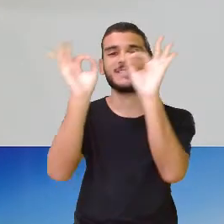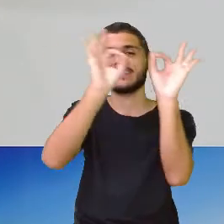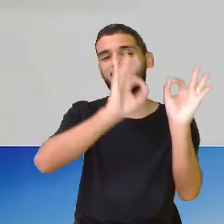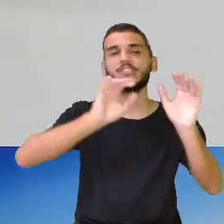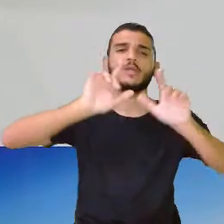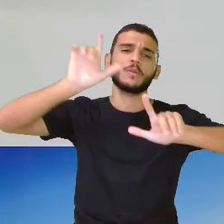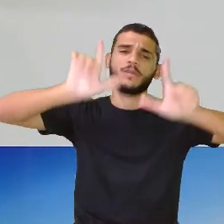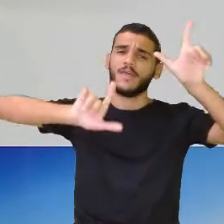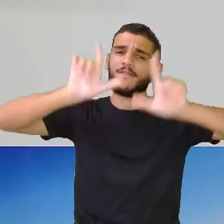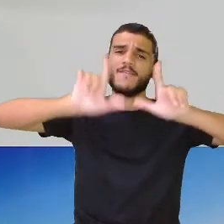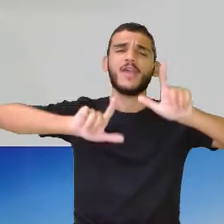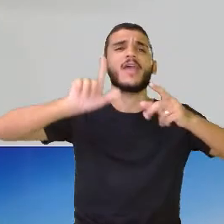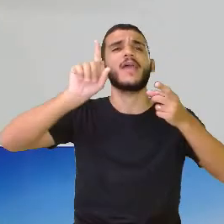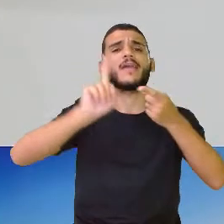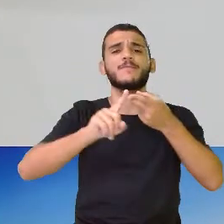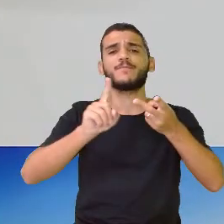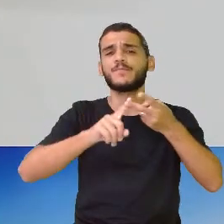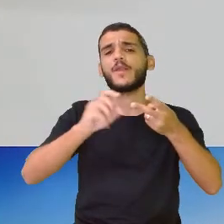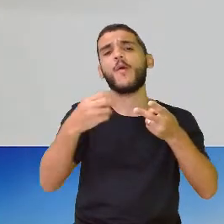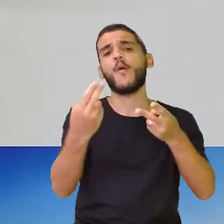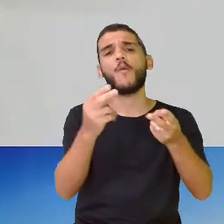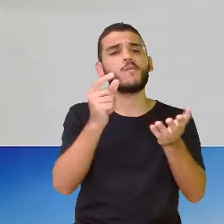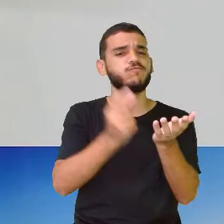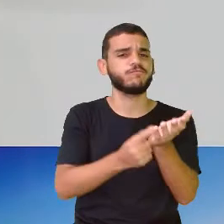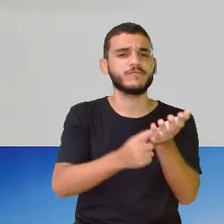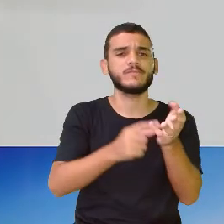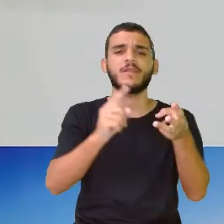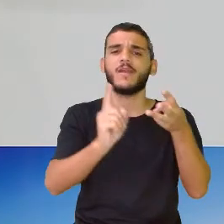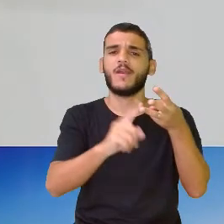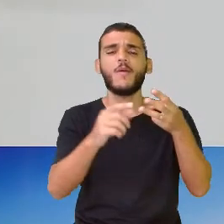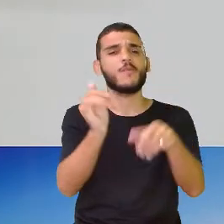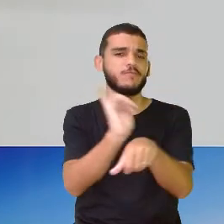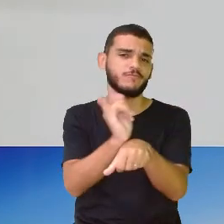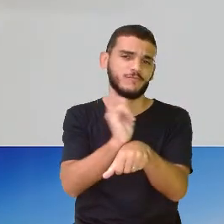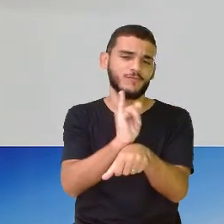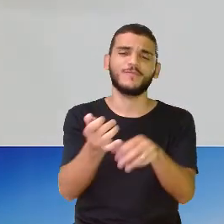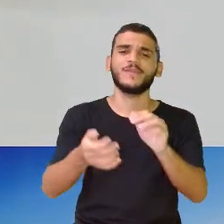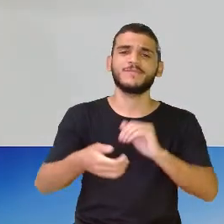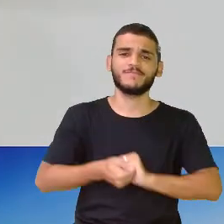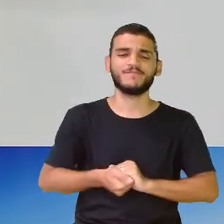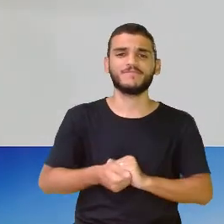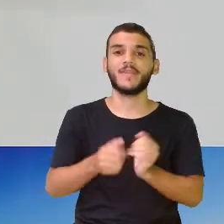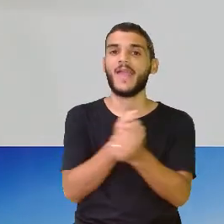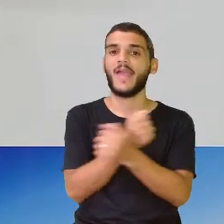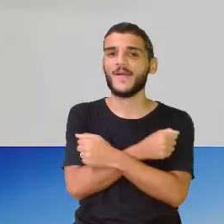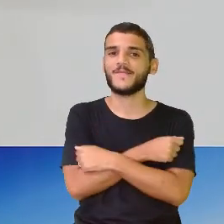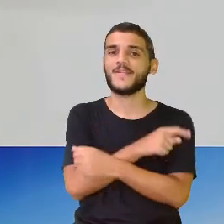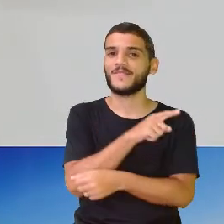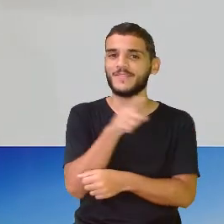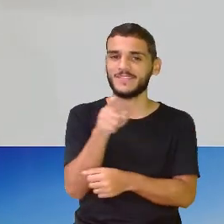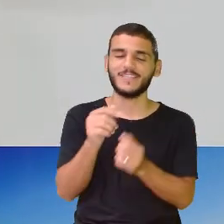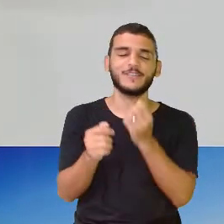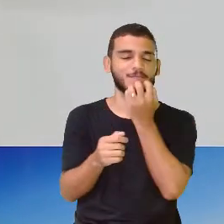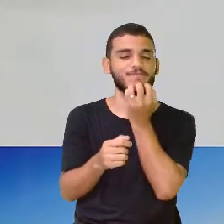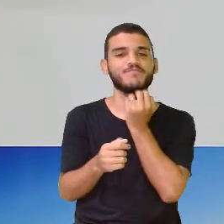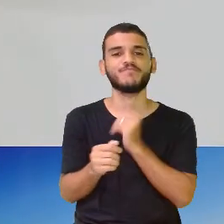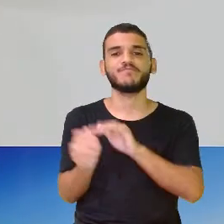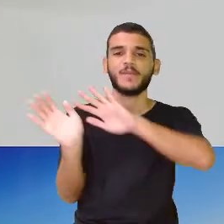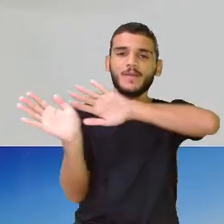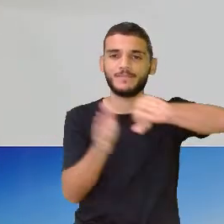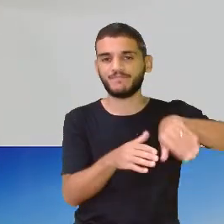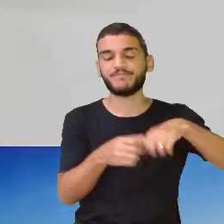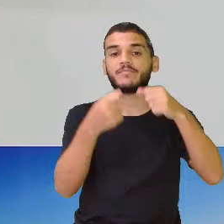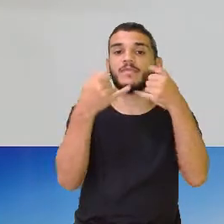pela TV, seja pelo aplicativo ou pelo YouTube. Grande abraço para vocês. Por falar em aplicativo e por falar